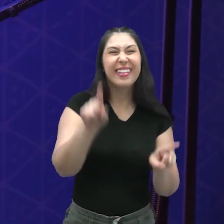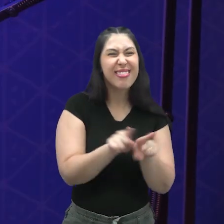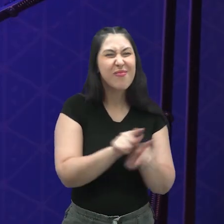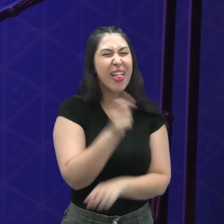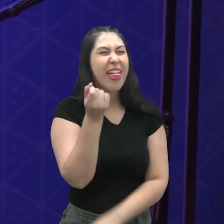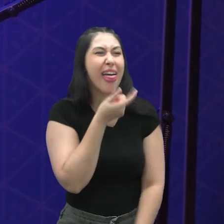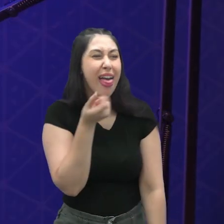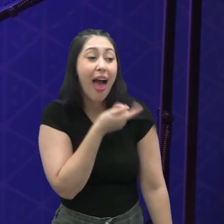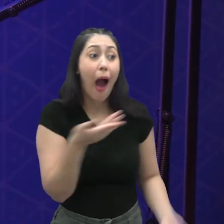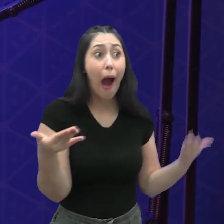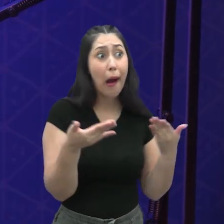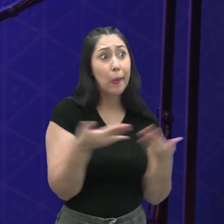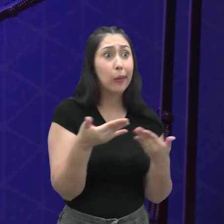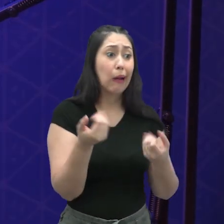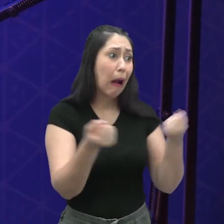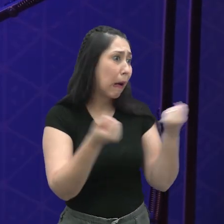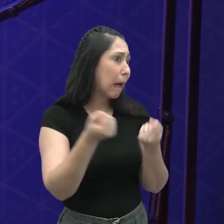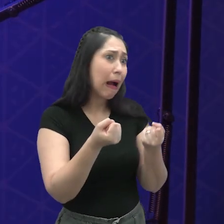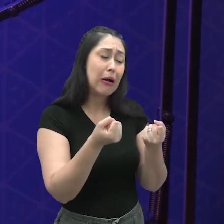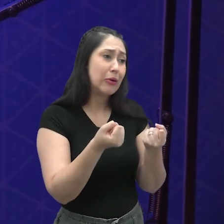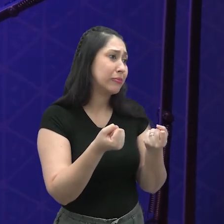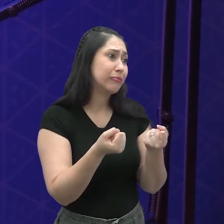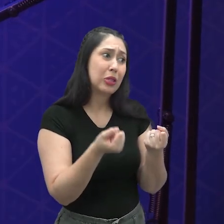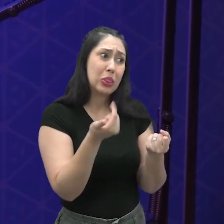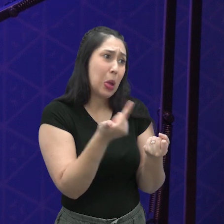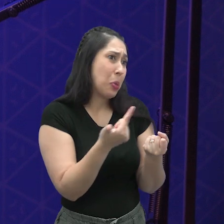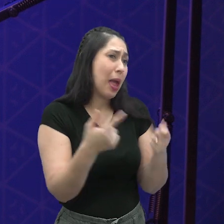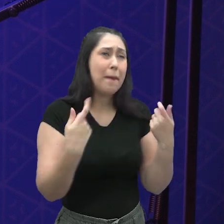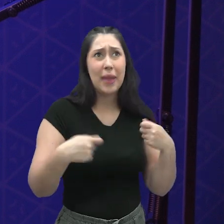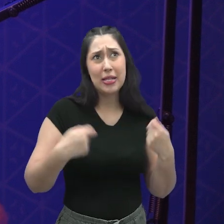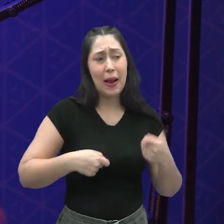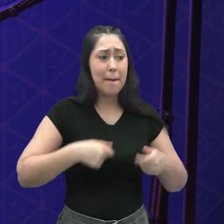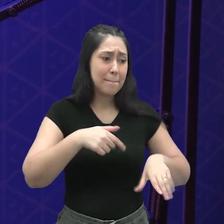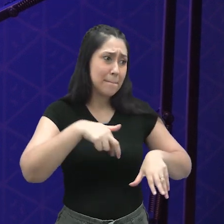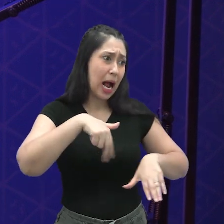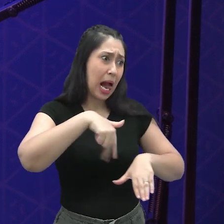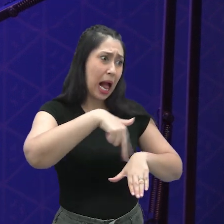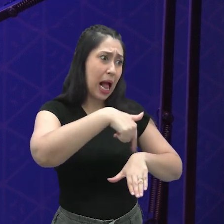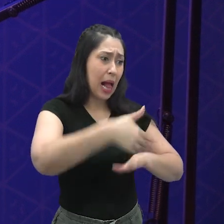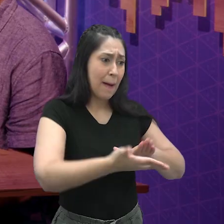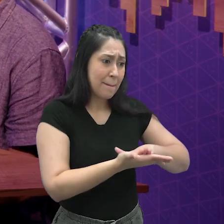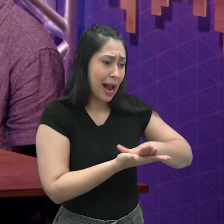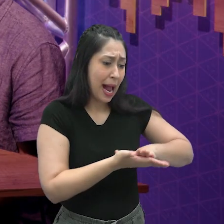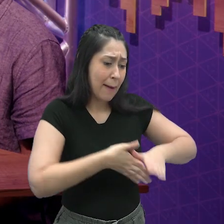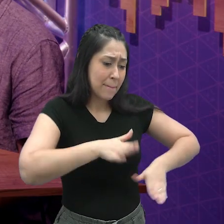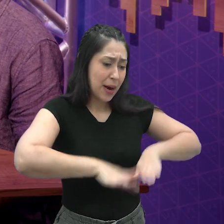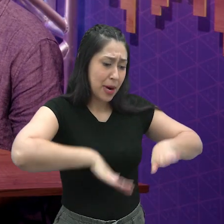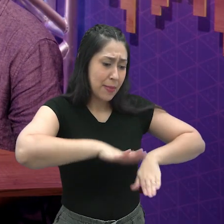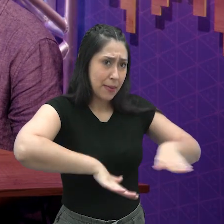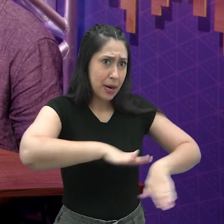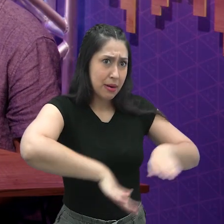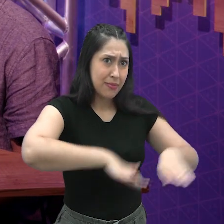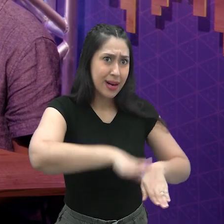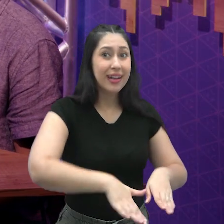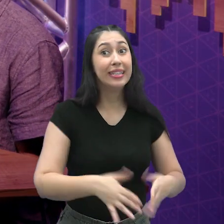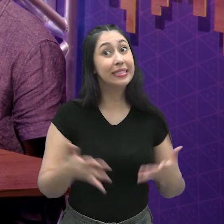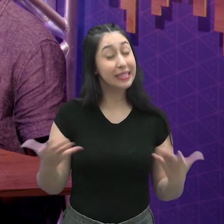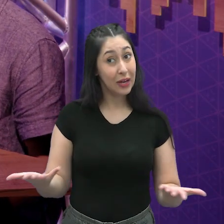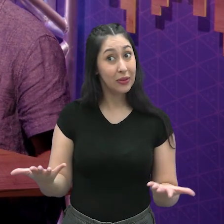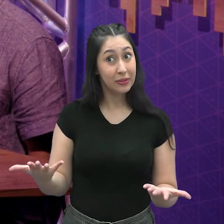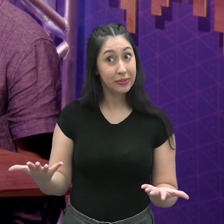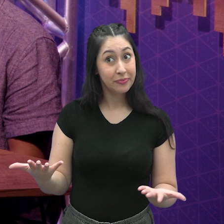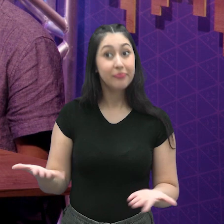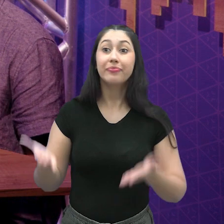muito engraçada ele falava, agora a gente vai ter que andar a pé, agora não tem mais carro, agora vai ter que gastar a sola do sapato. Olha, então assim,